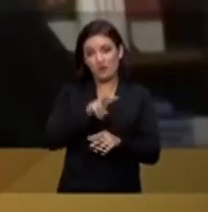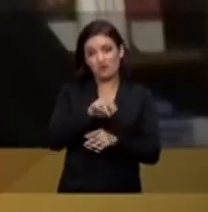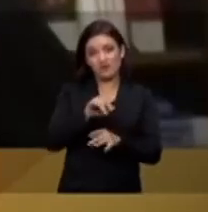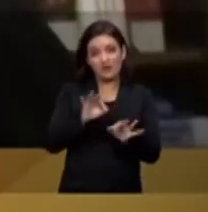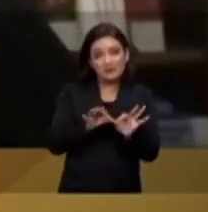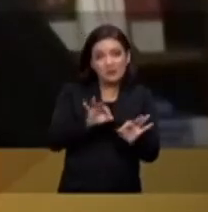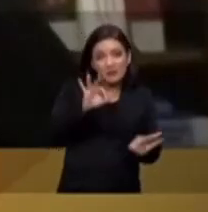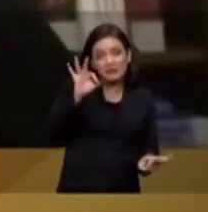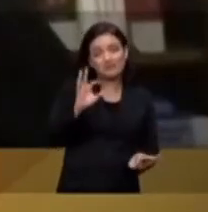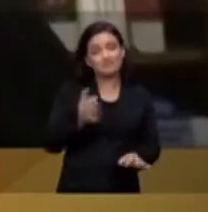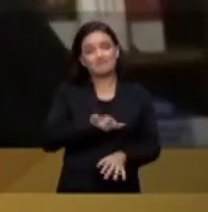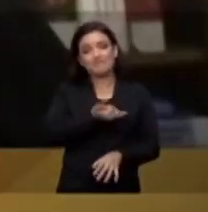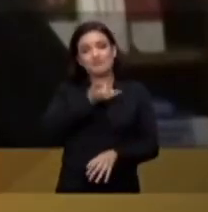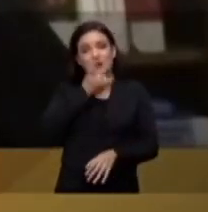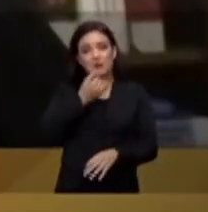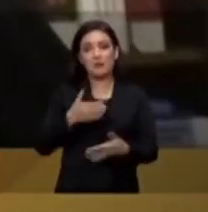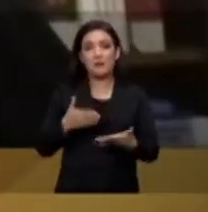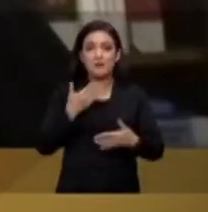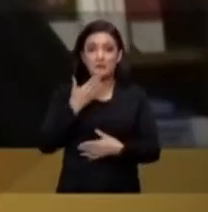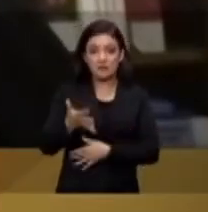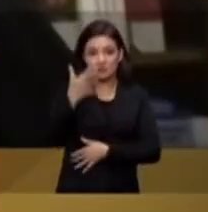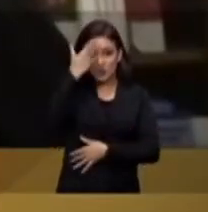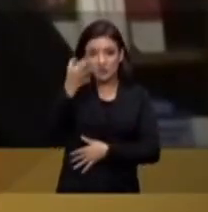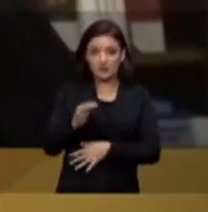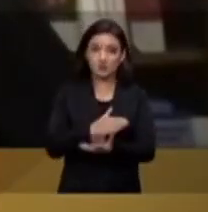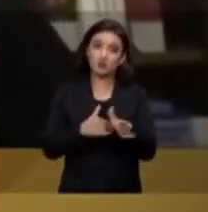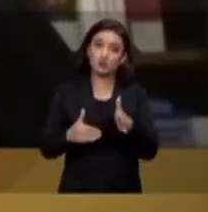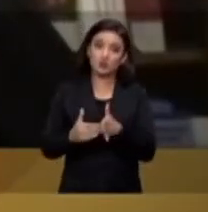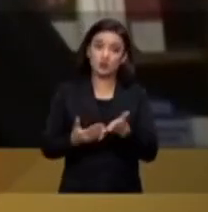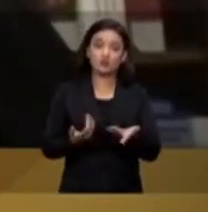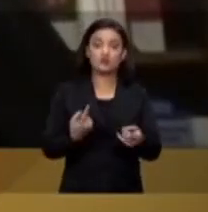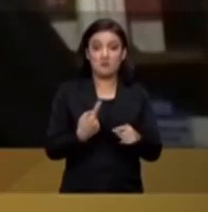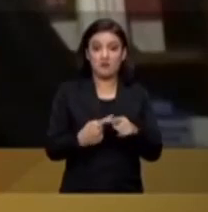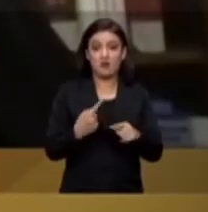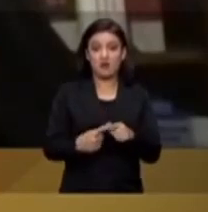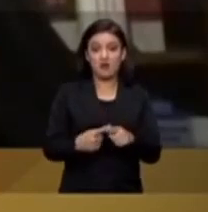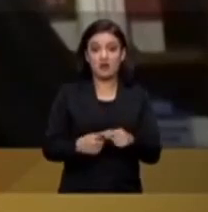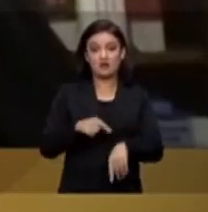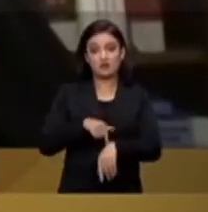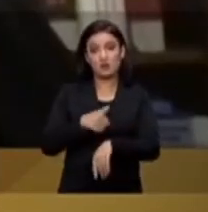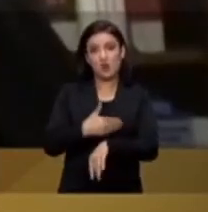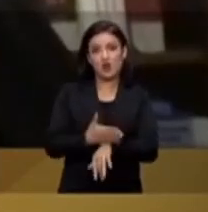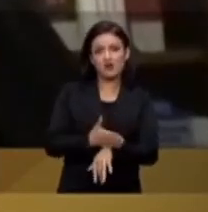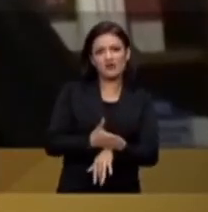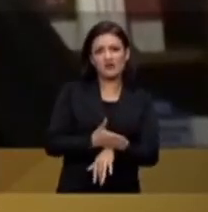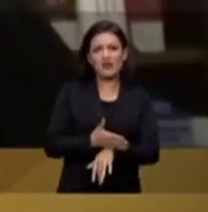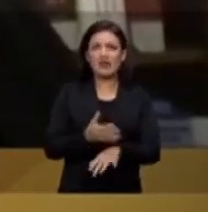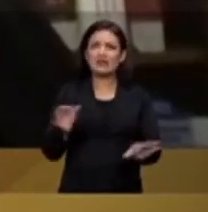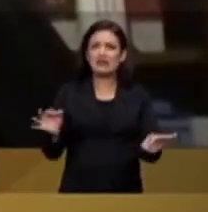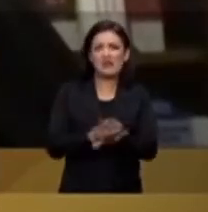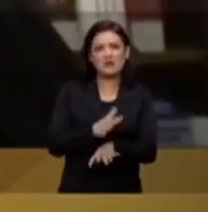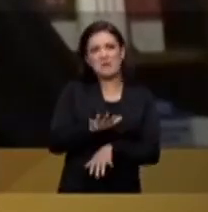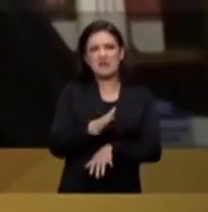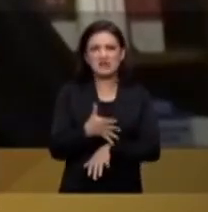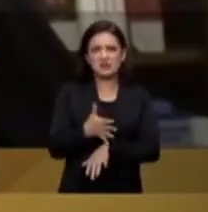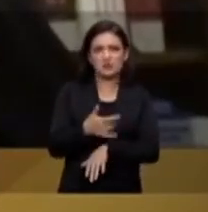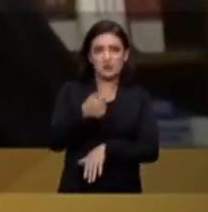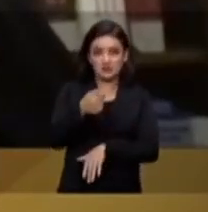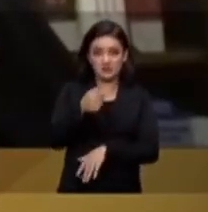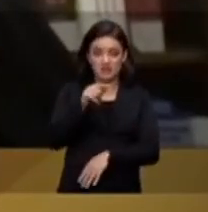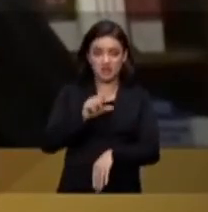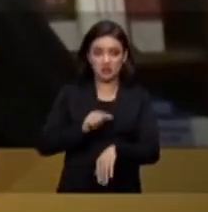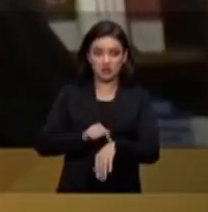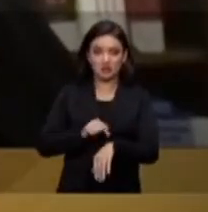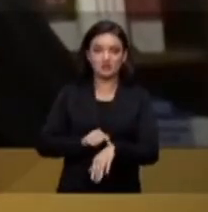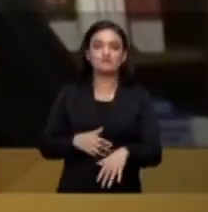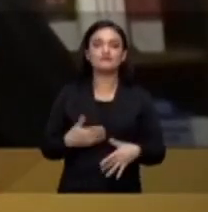todos, e não é raro que as nossas sessões cheguem por volta das 19 horas. Bom, em primeiro lugar, eu